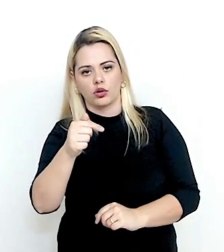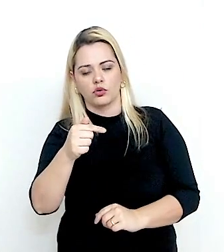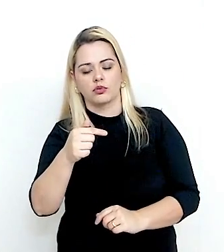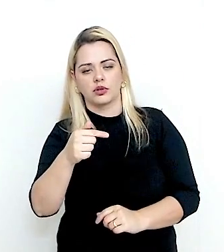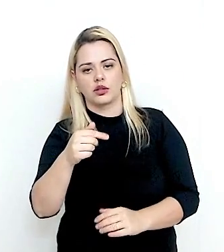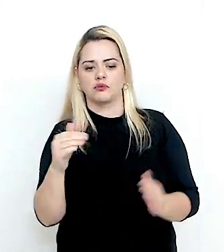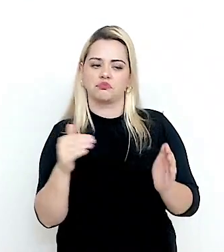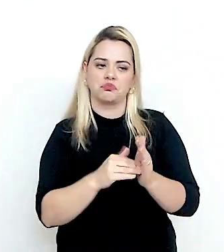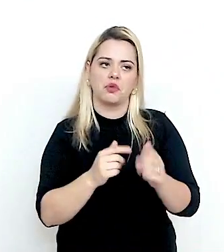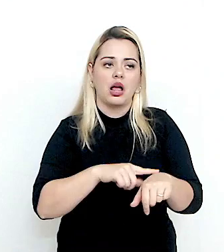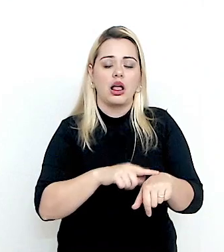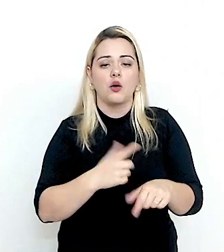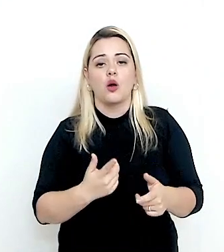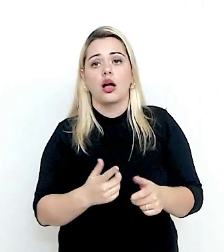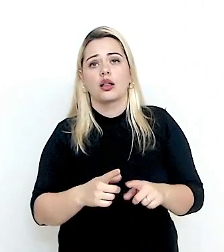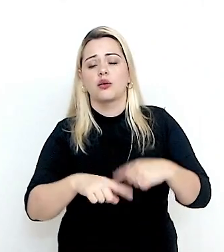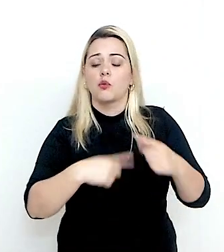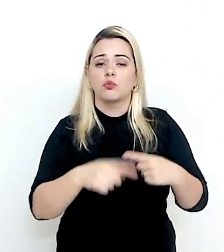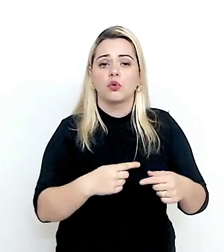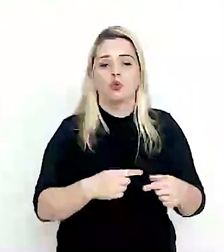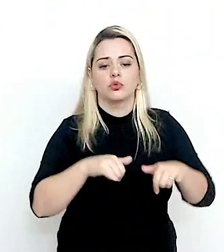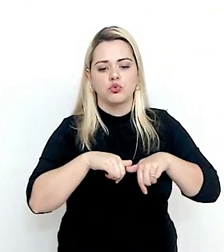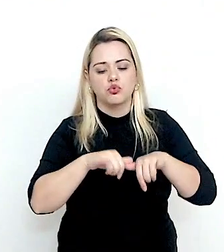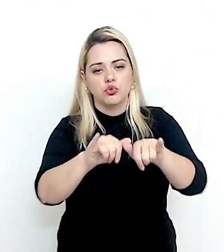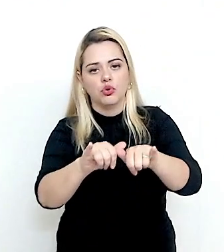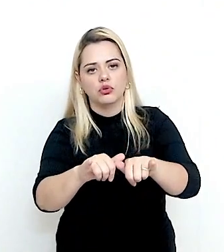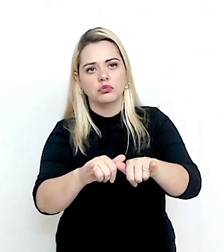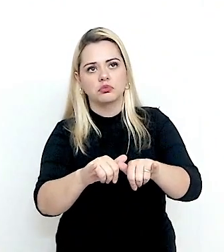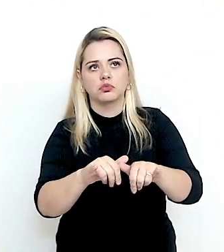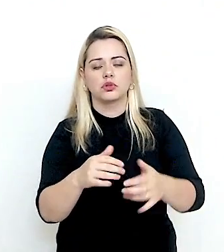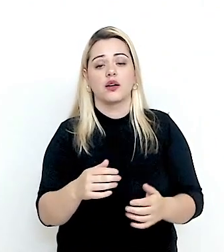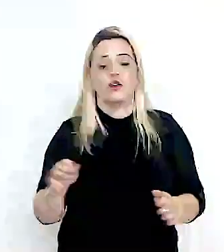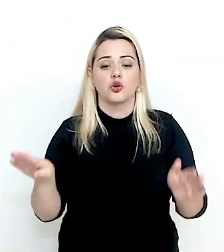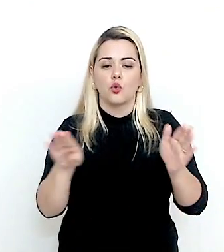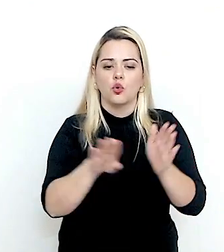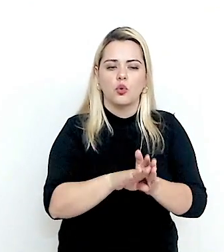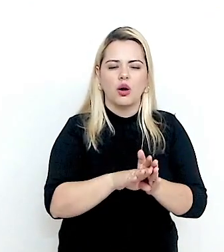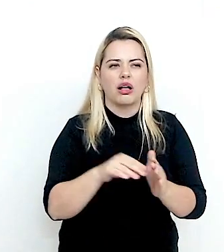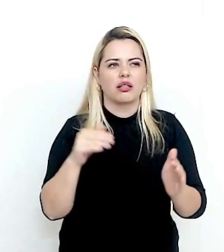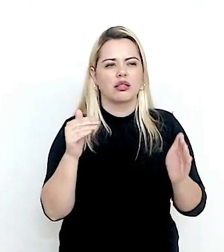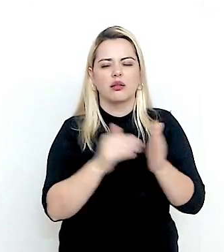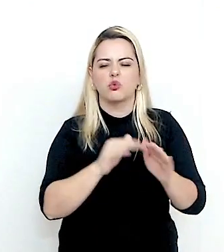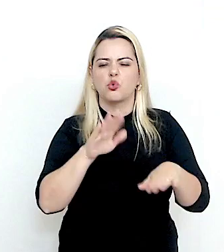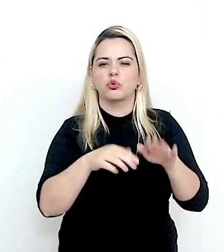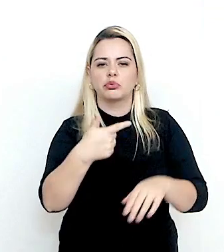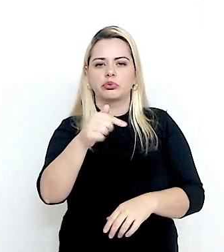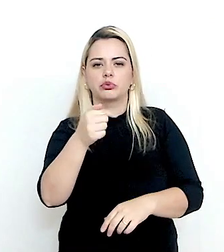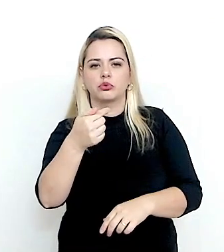caráter temporário. As trocas comerciais são modestíssimas, atingiram um recorde em